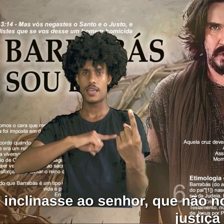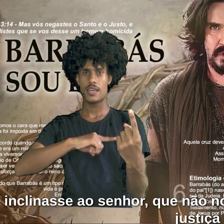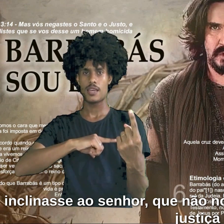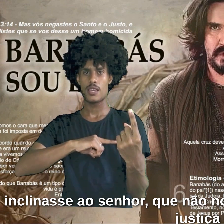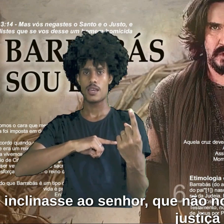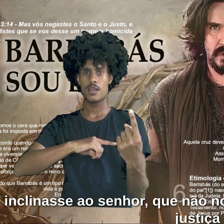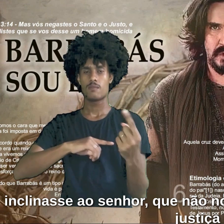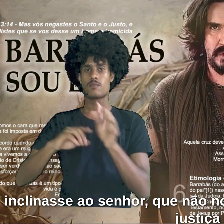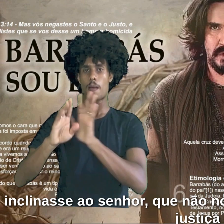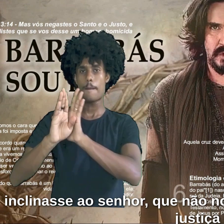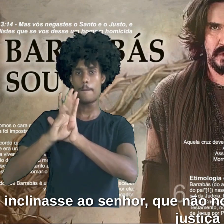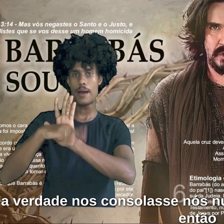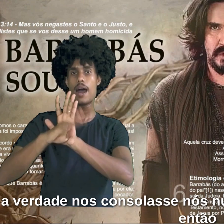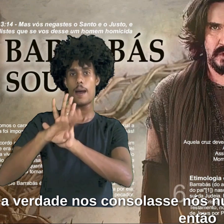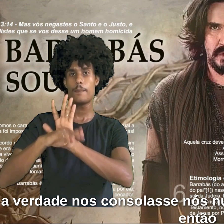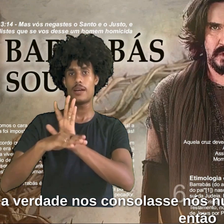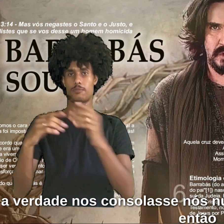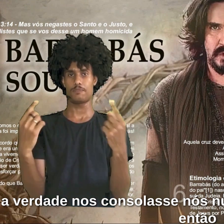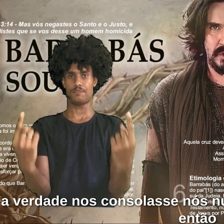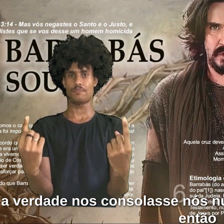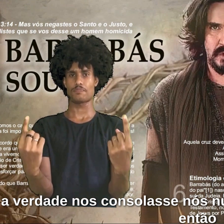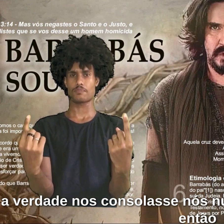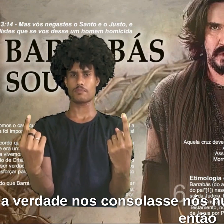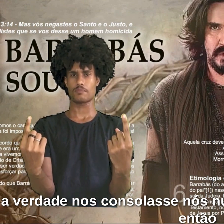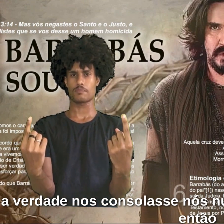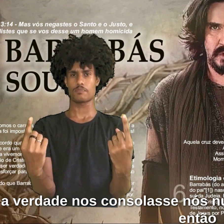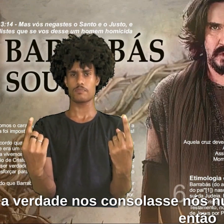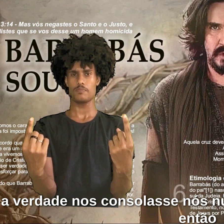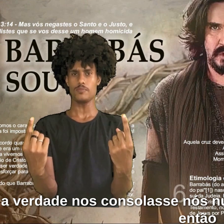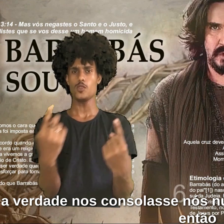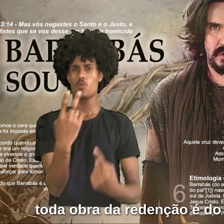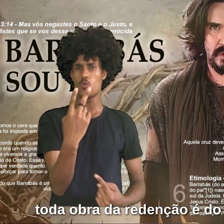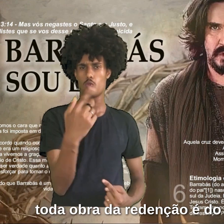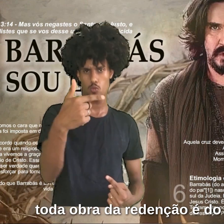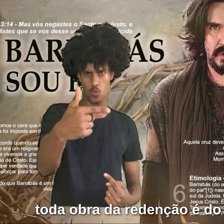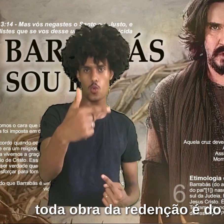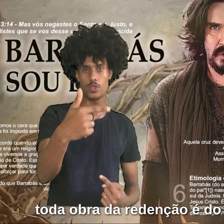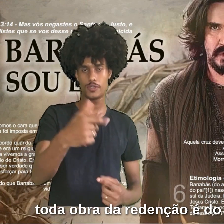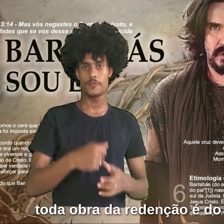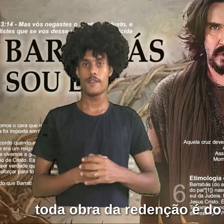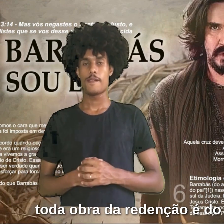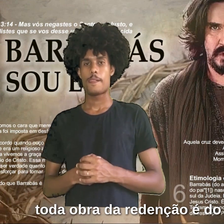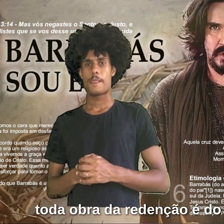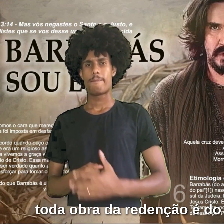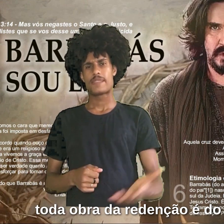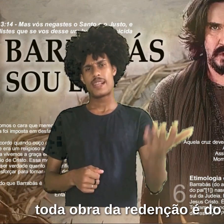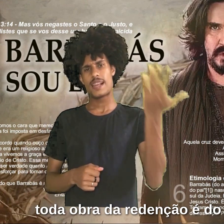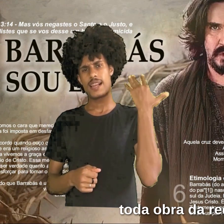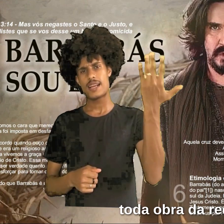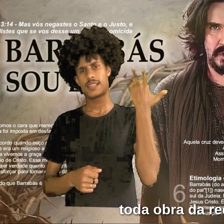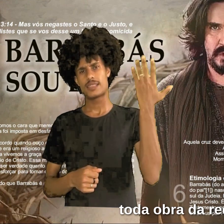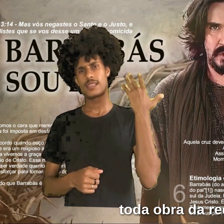nos mostrasse o caminho, justiça, a verdade, e nos consolasse, nós nunca quereríamos Deus. Então toda a obra da redenção é do Senhor Jesus